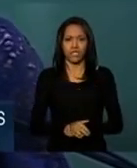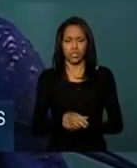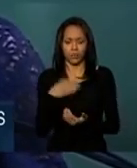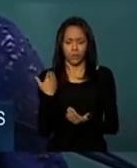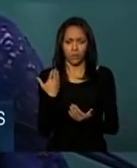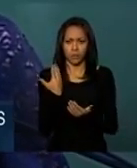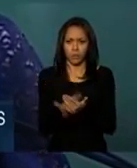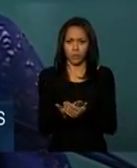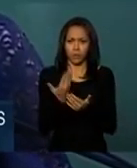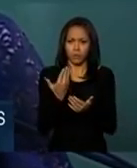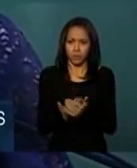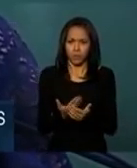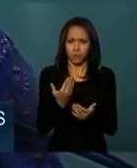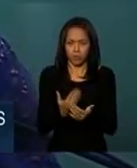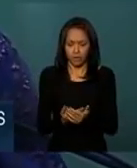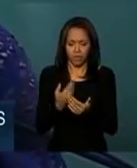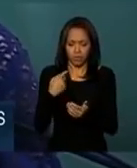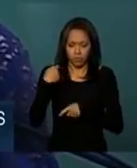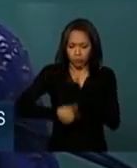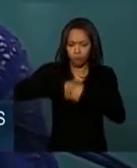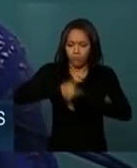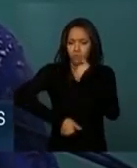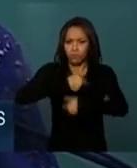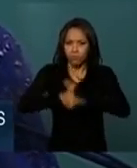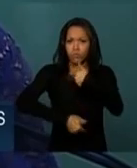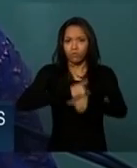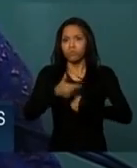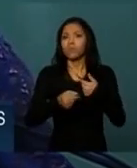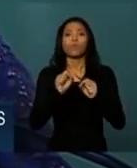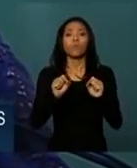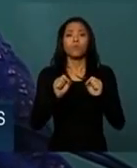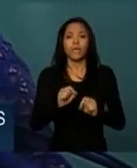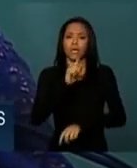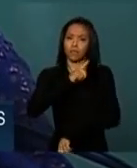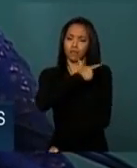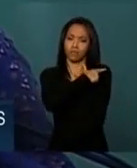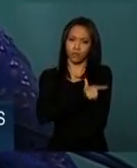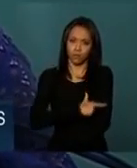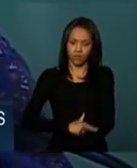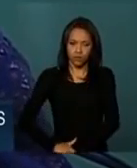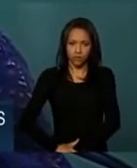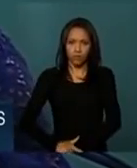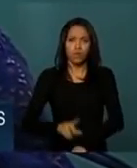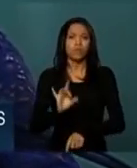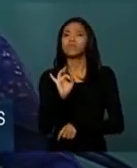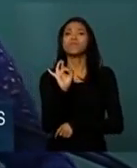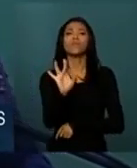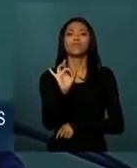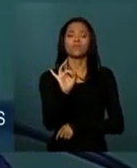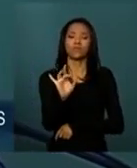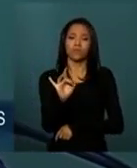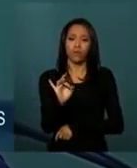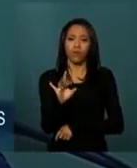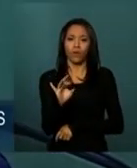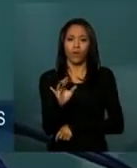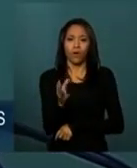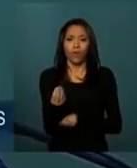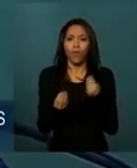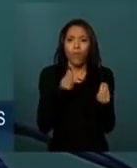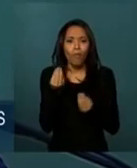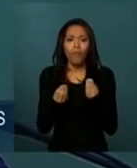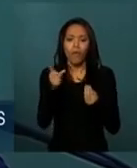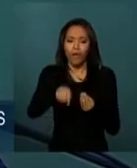esmera, um povo que se dedica a se educar, não tem como não ser